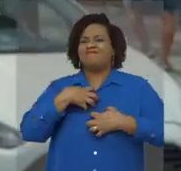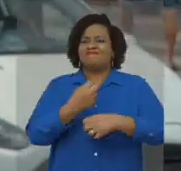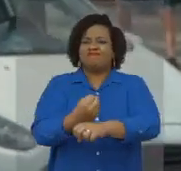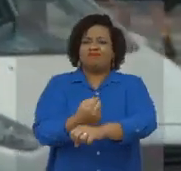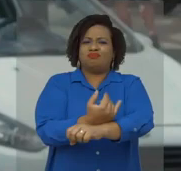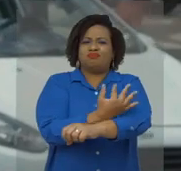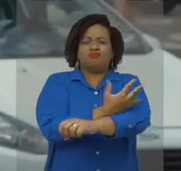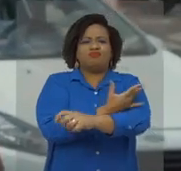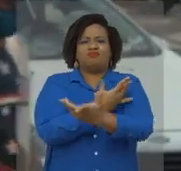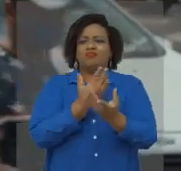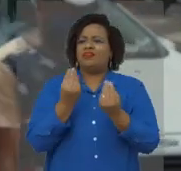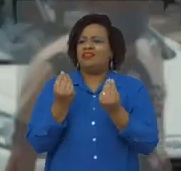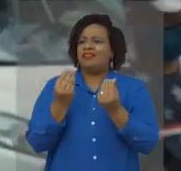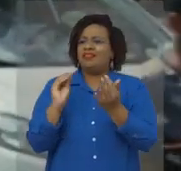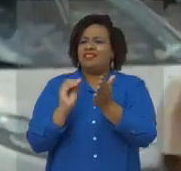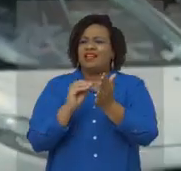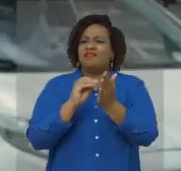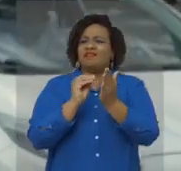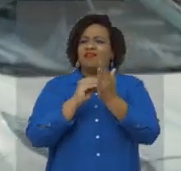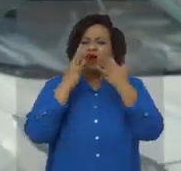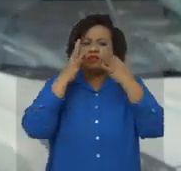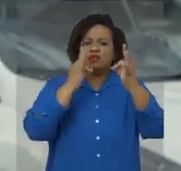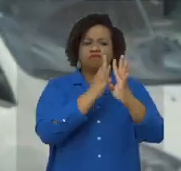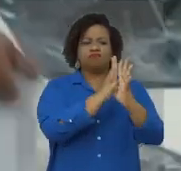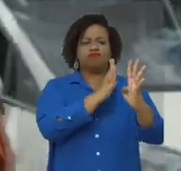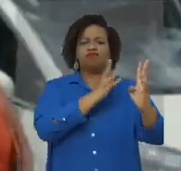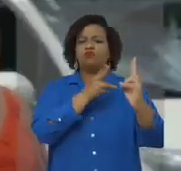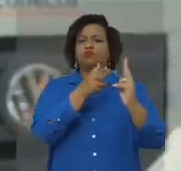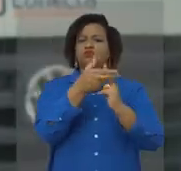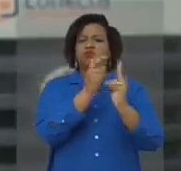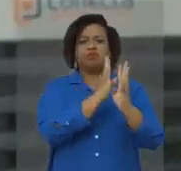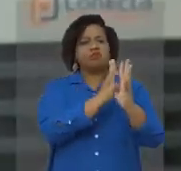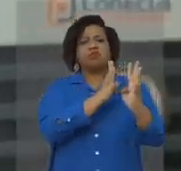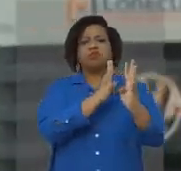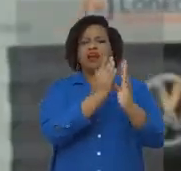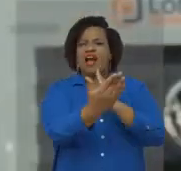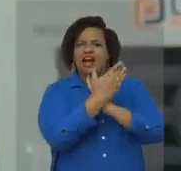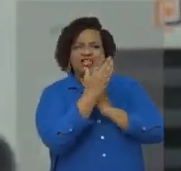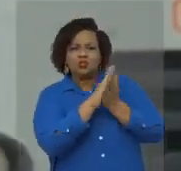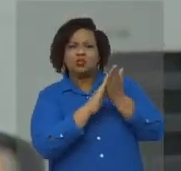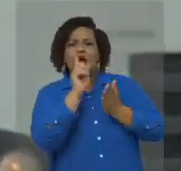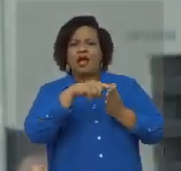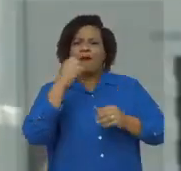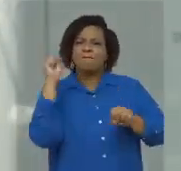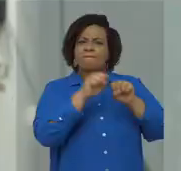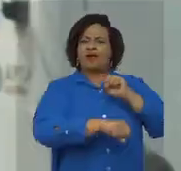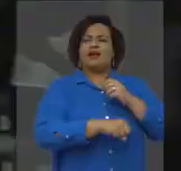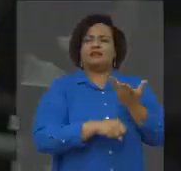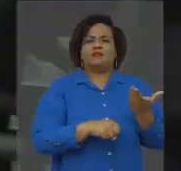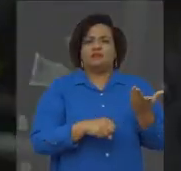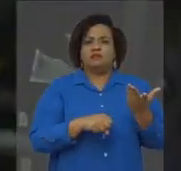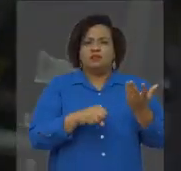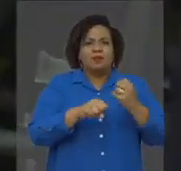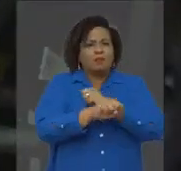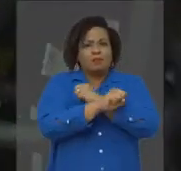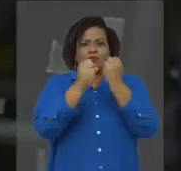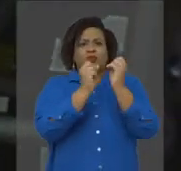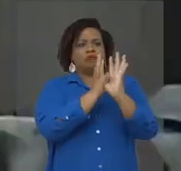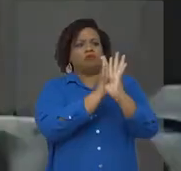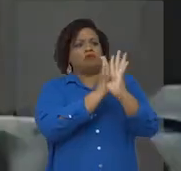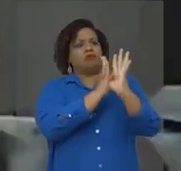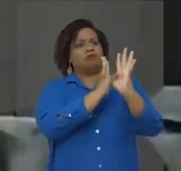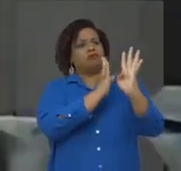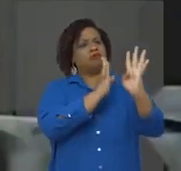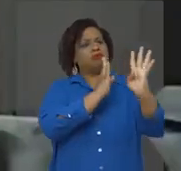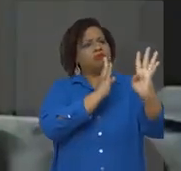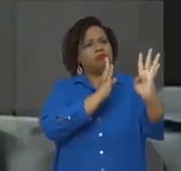nisso. Me emociona. Por falta da regulação. A regulação não vem pra ajudar ninguém, não. Vem pra matar. Não é possível